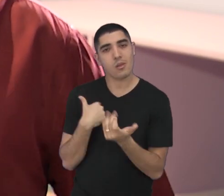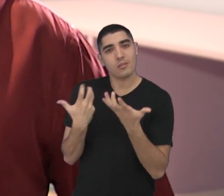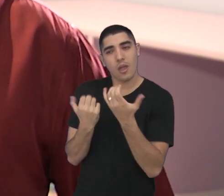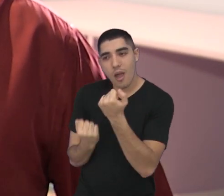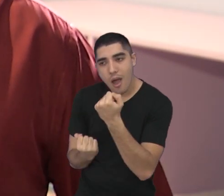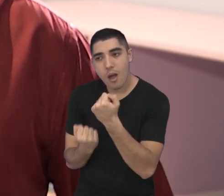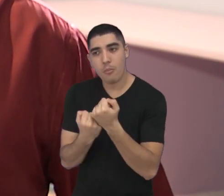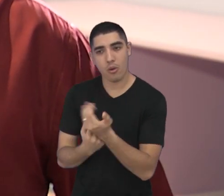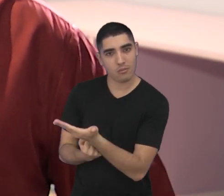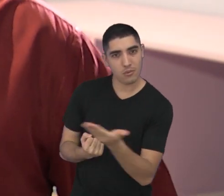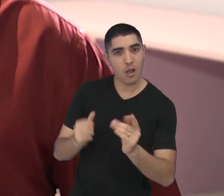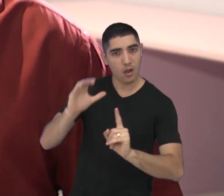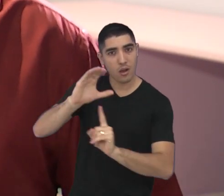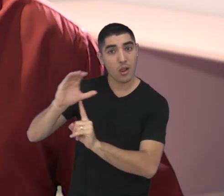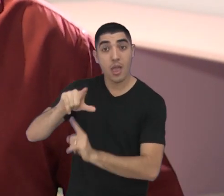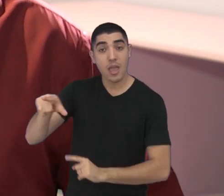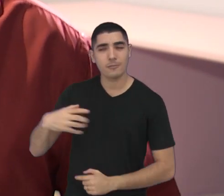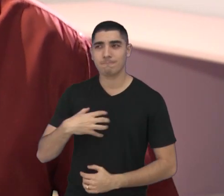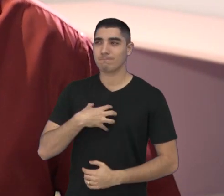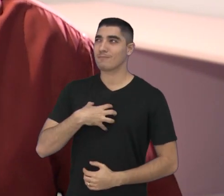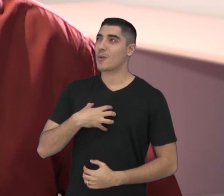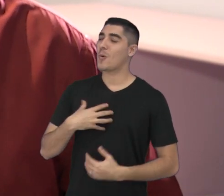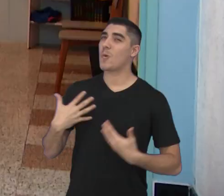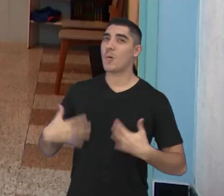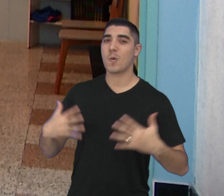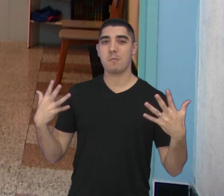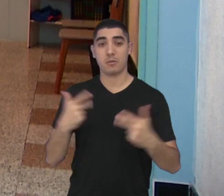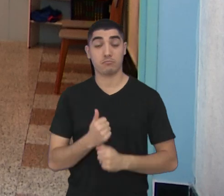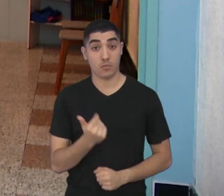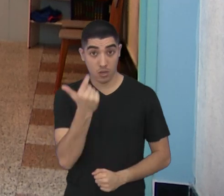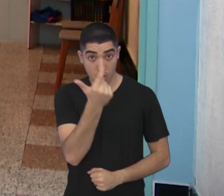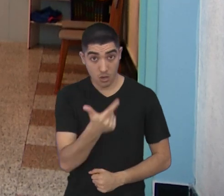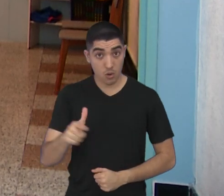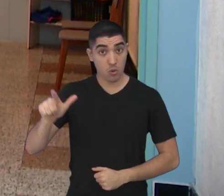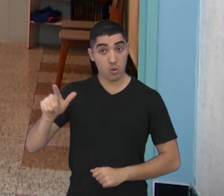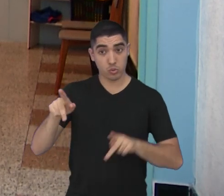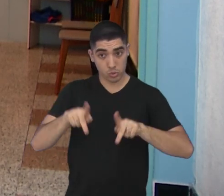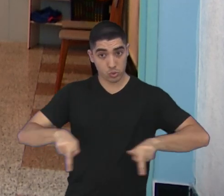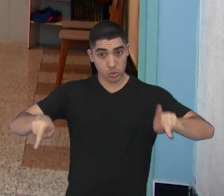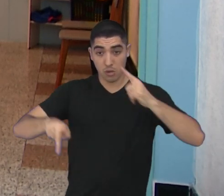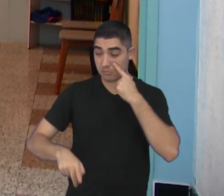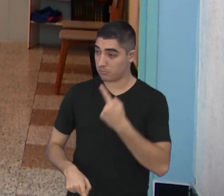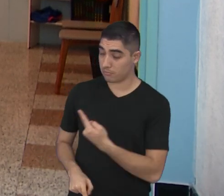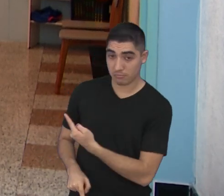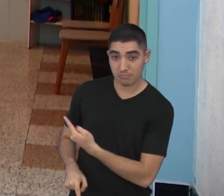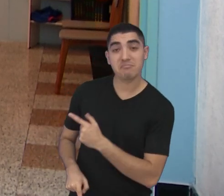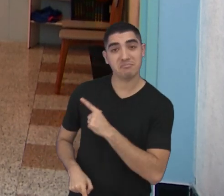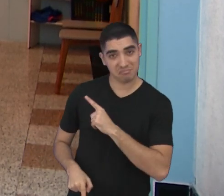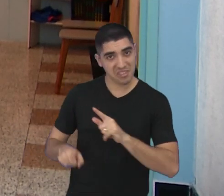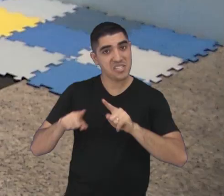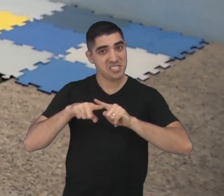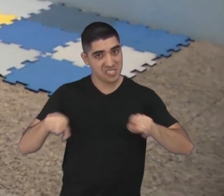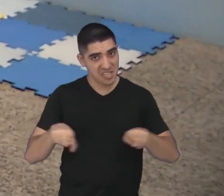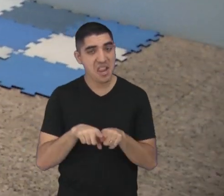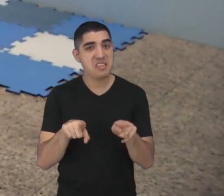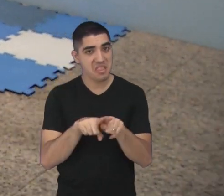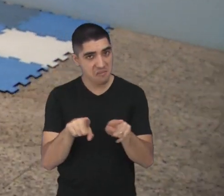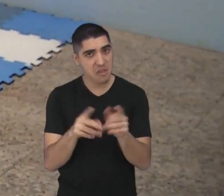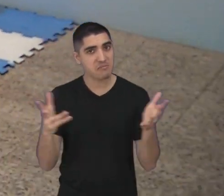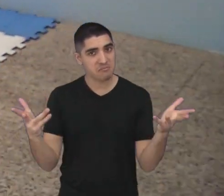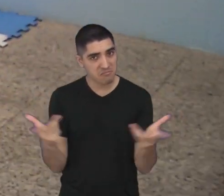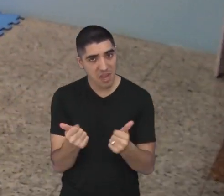cliente, eles entendem isso aqui como um momento encantador, né? Neste outro shopping, a sala também é aliada da inclusão. E ela